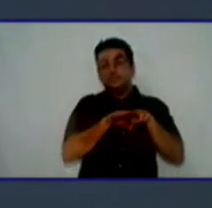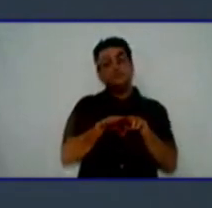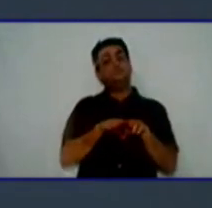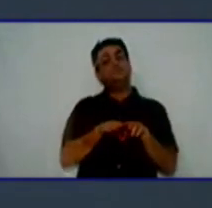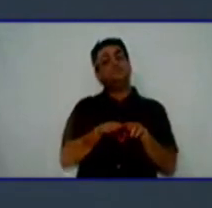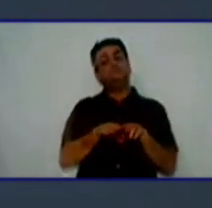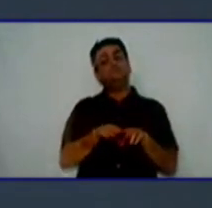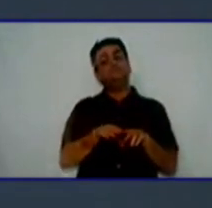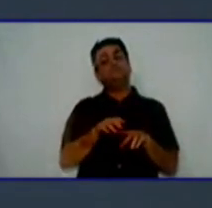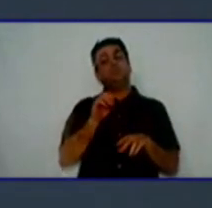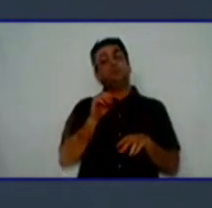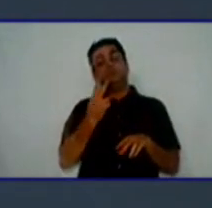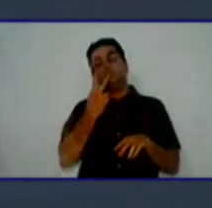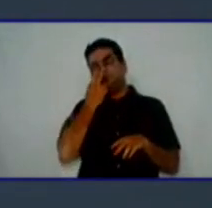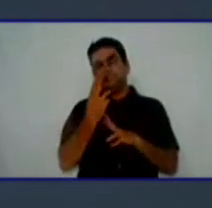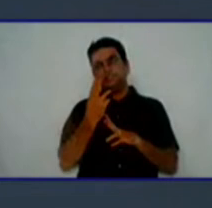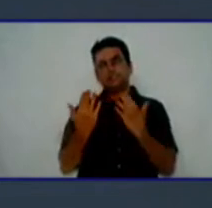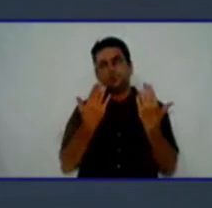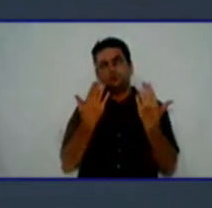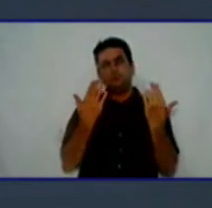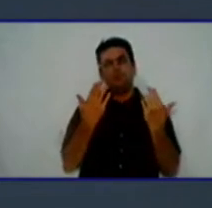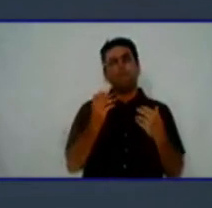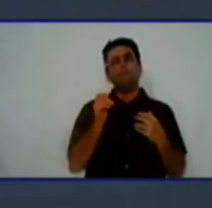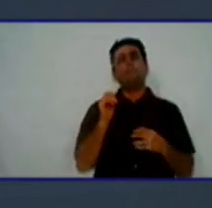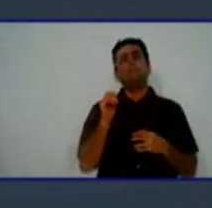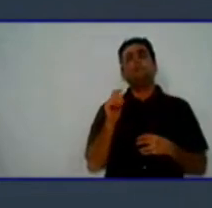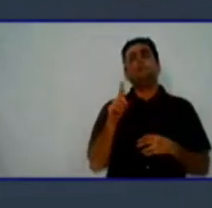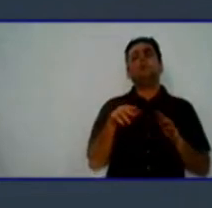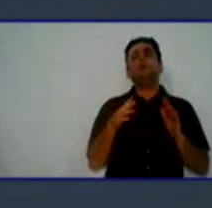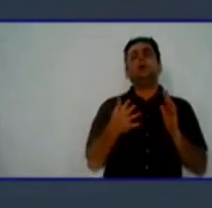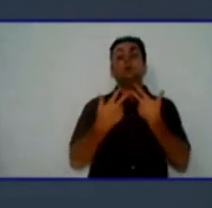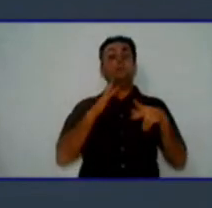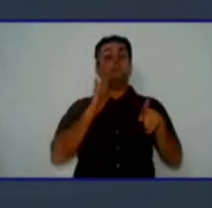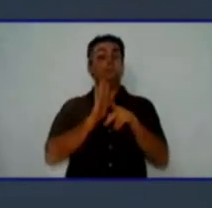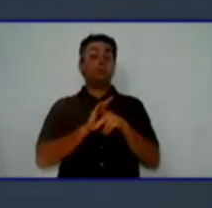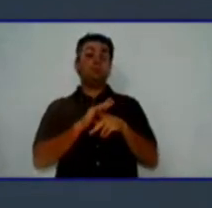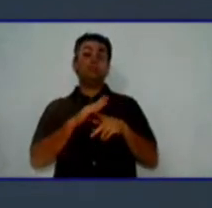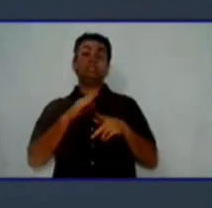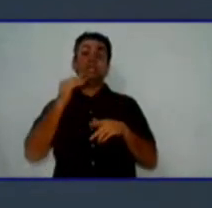similar ou simétrica entre atos de campanha,